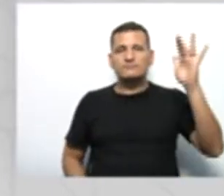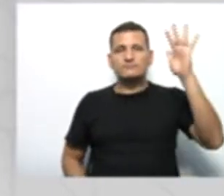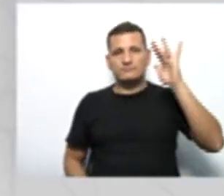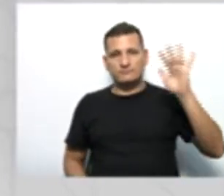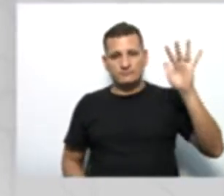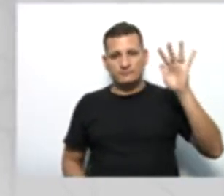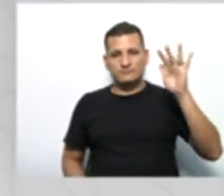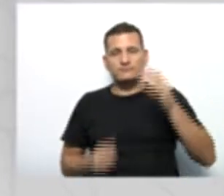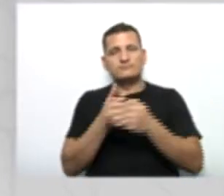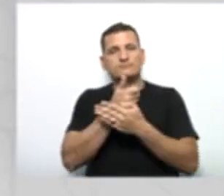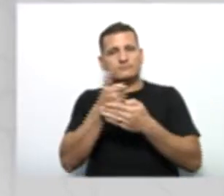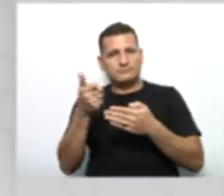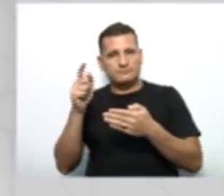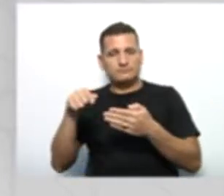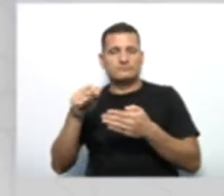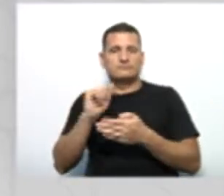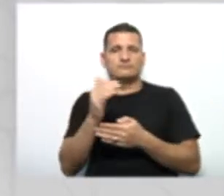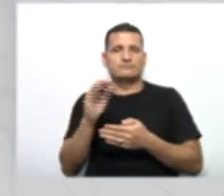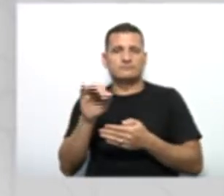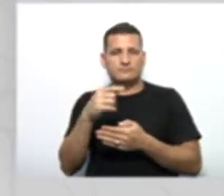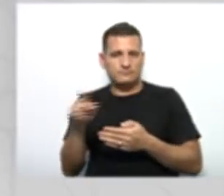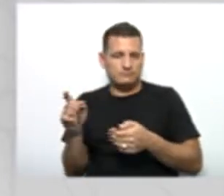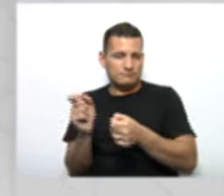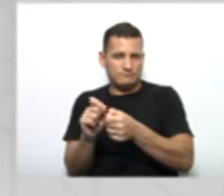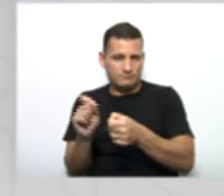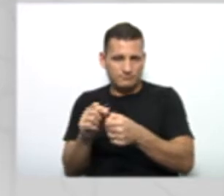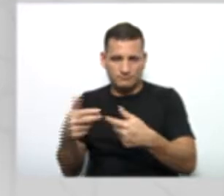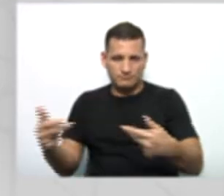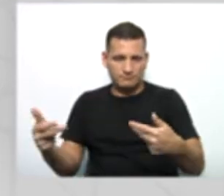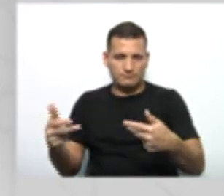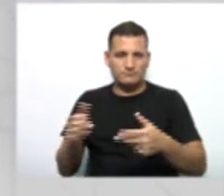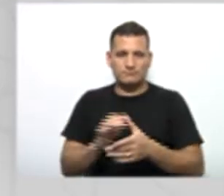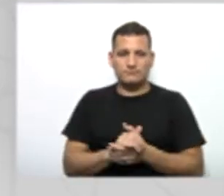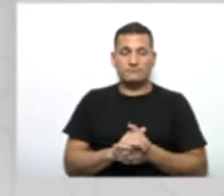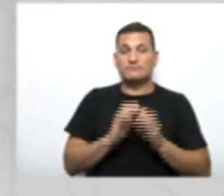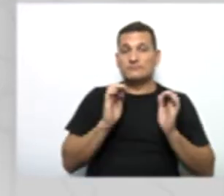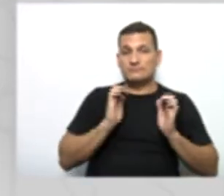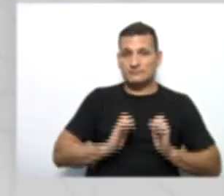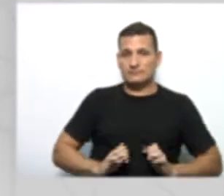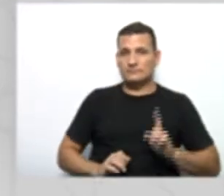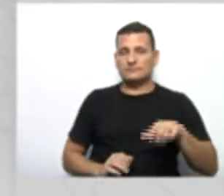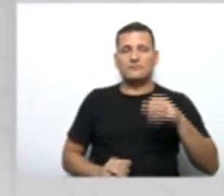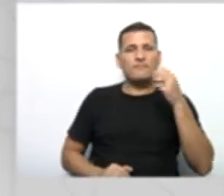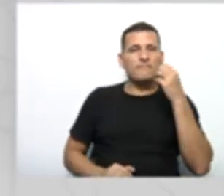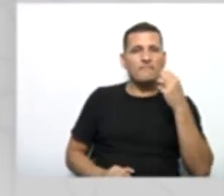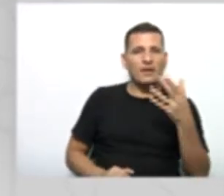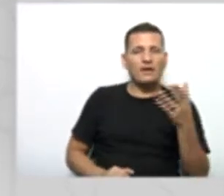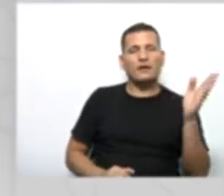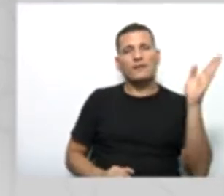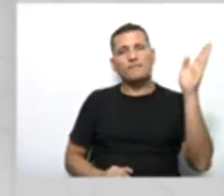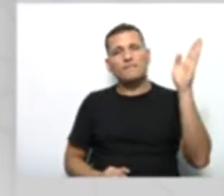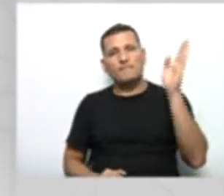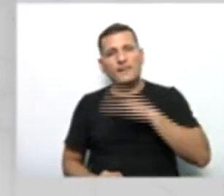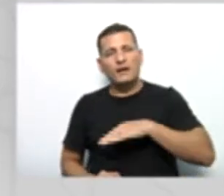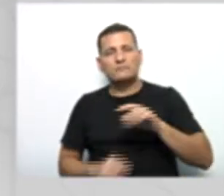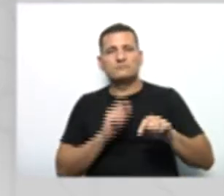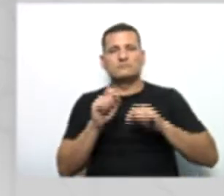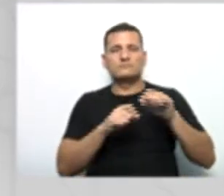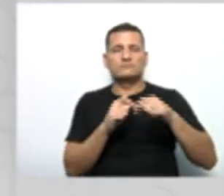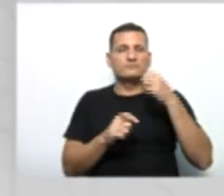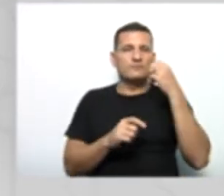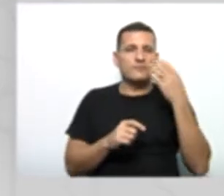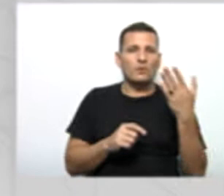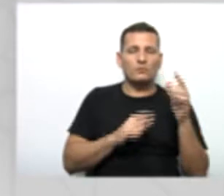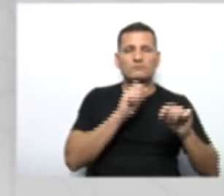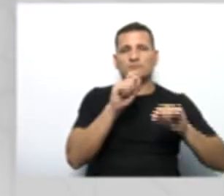é ação. A ética trata do bem e do mal, que são esses valores universais, o que faz com que algo seja